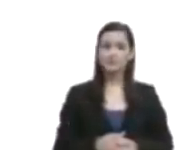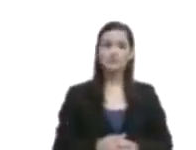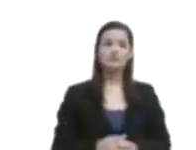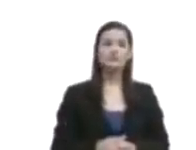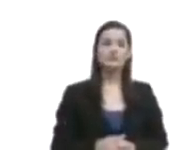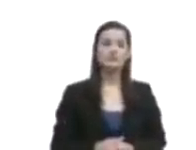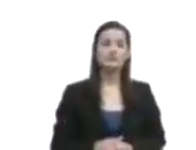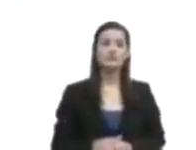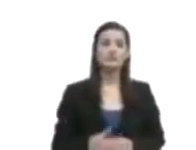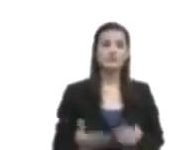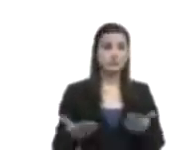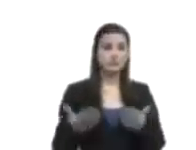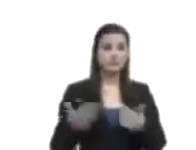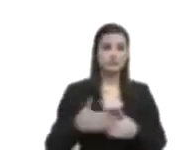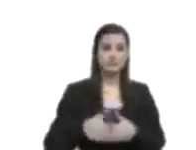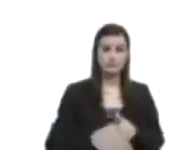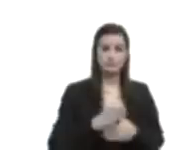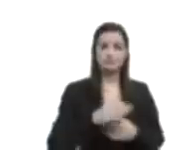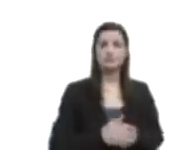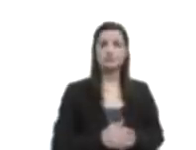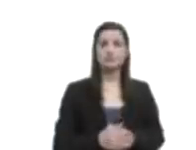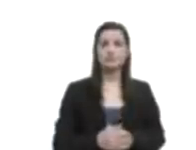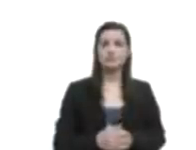Vamos agora para, se eu não me engano, é?